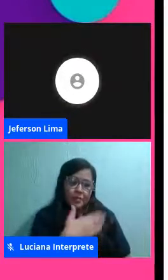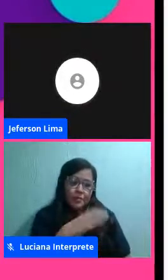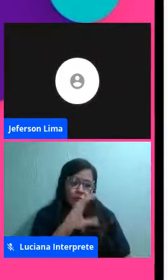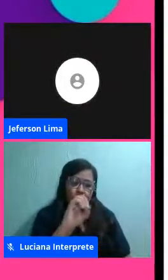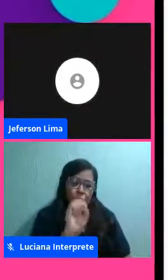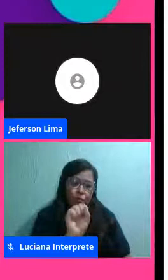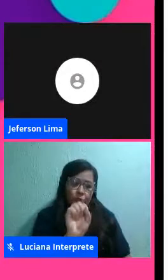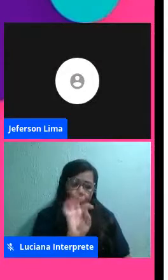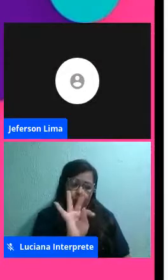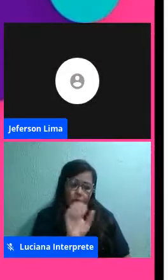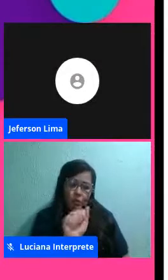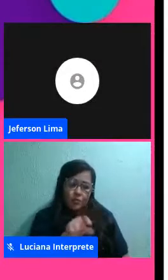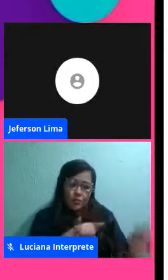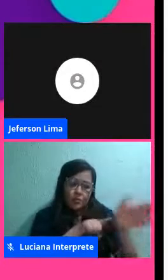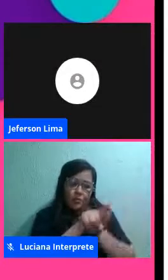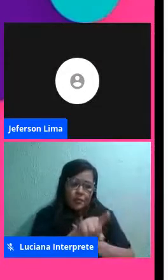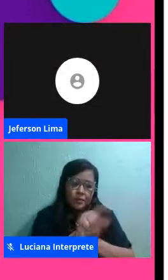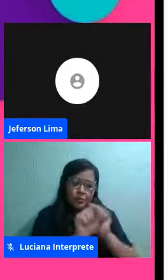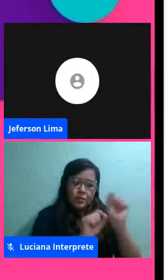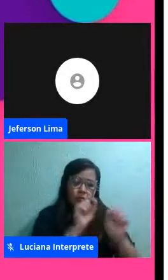ReactiveX.